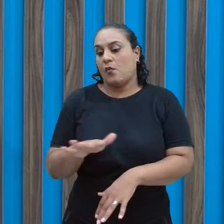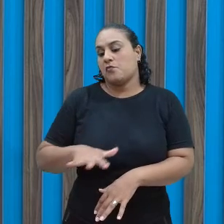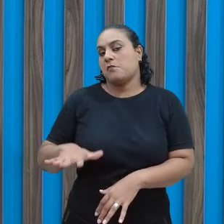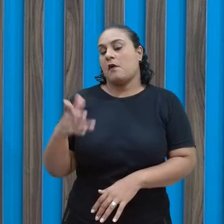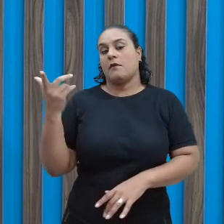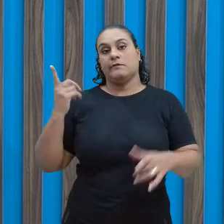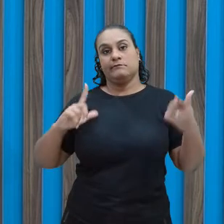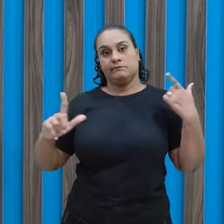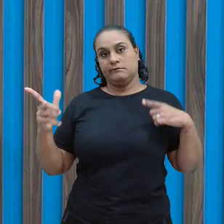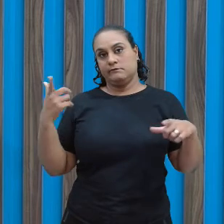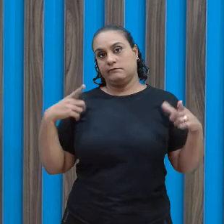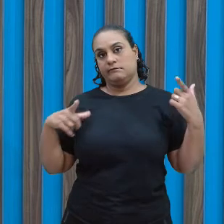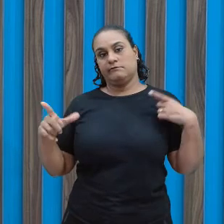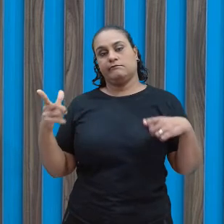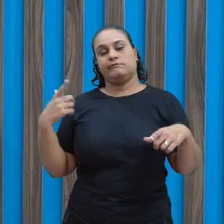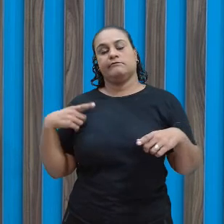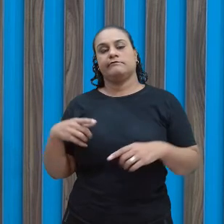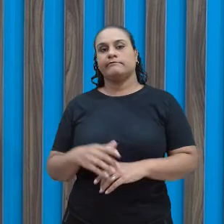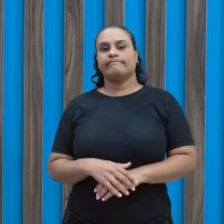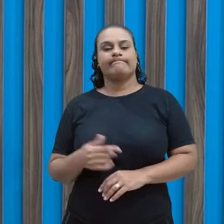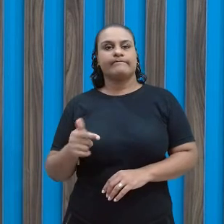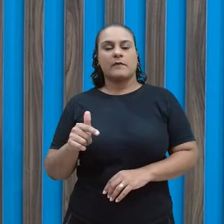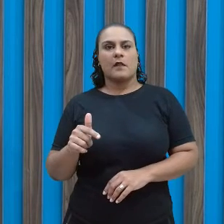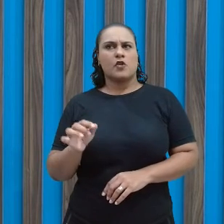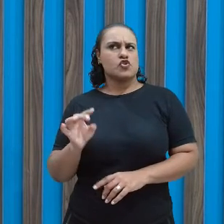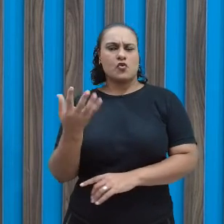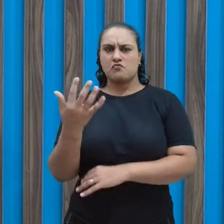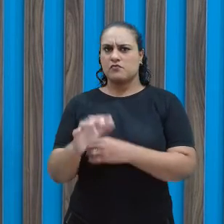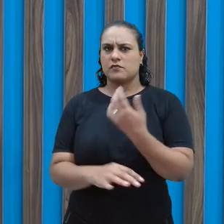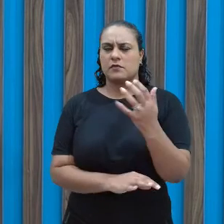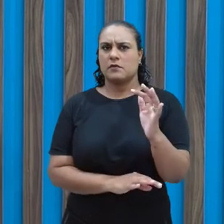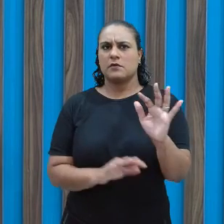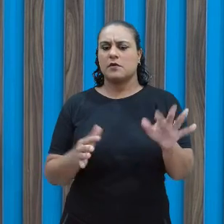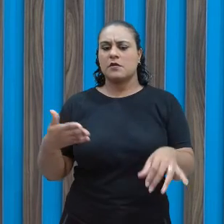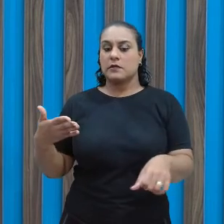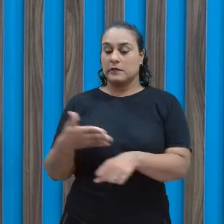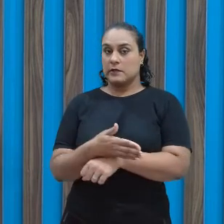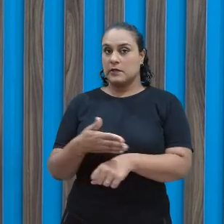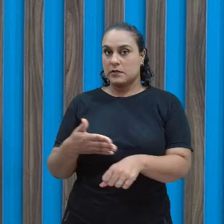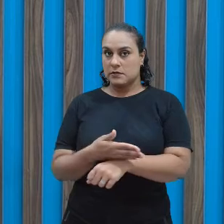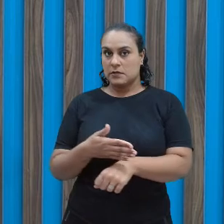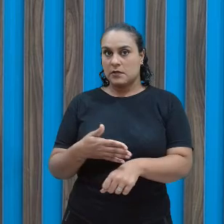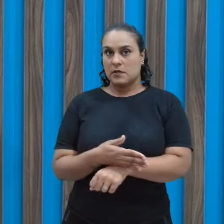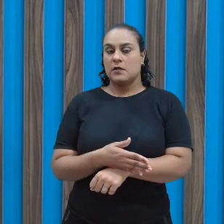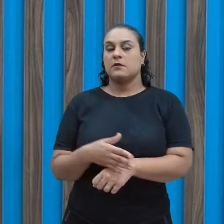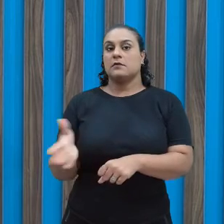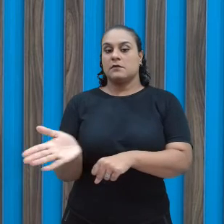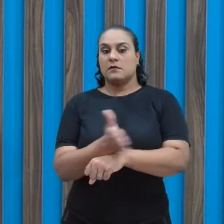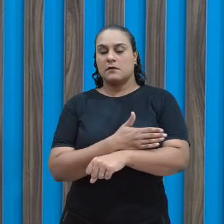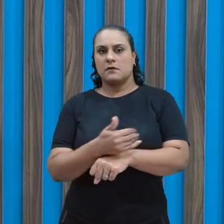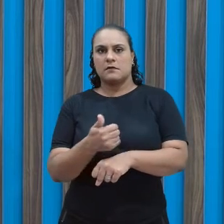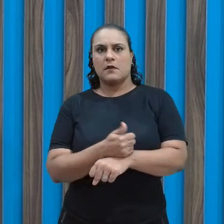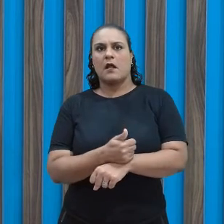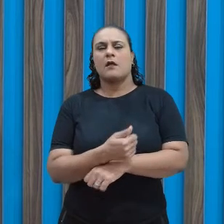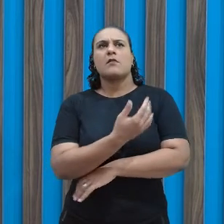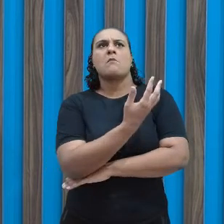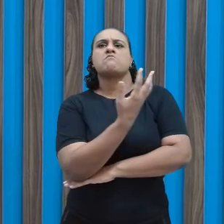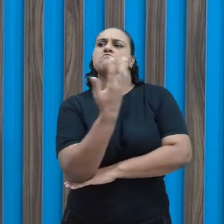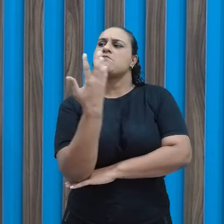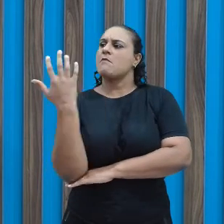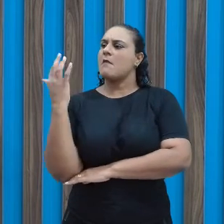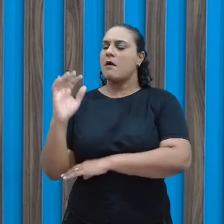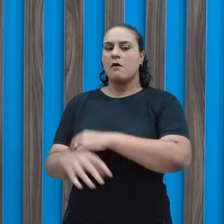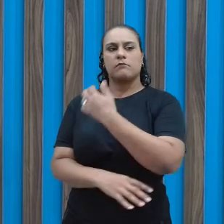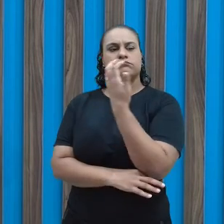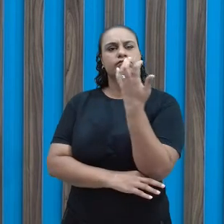lazer, que é de cuidado mental. Não é só da natureza. Você ter acesso a estar uma praça bem arborizada, em